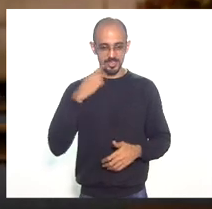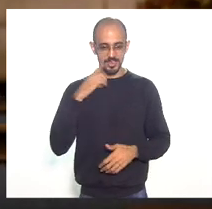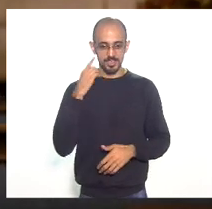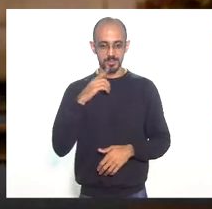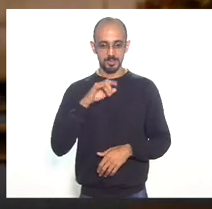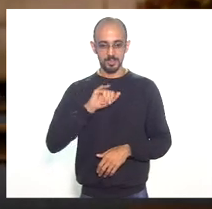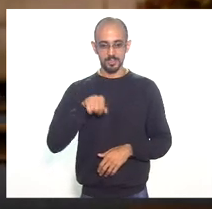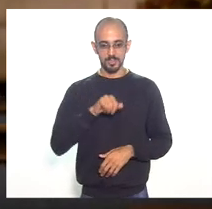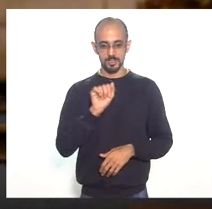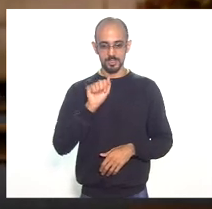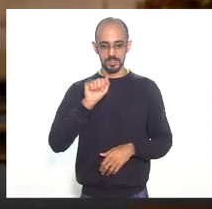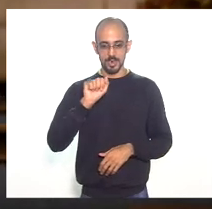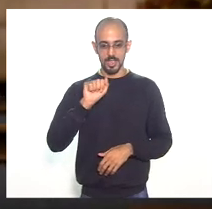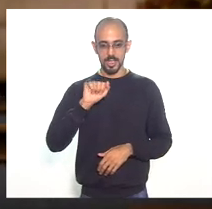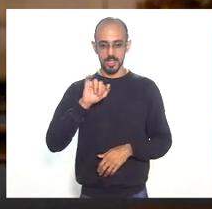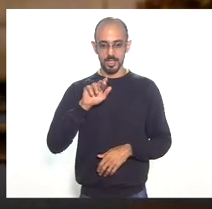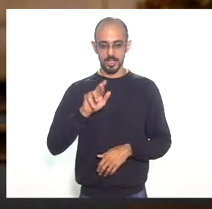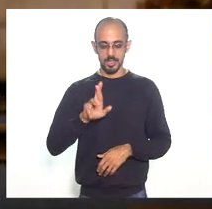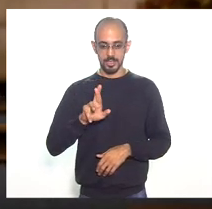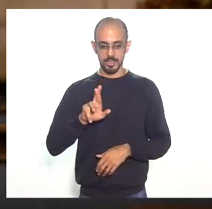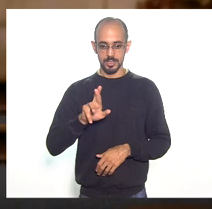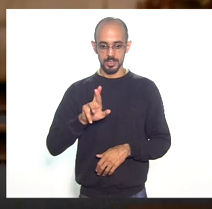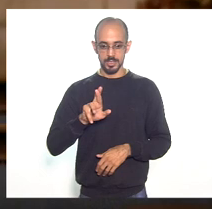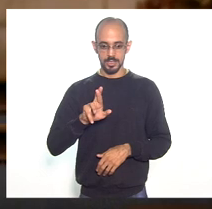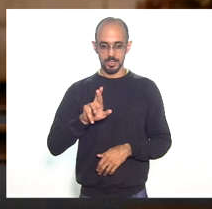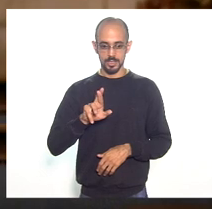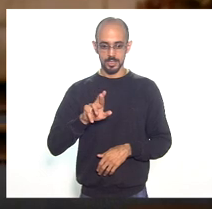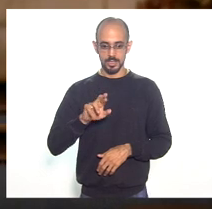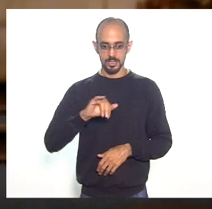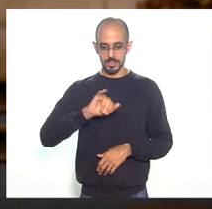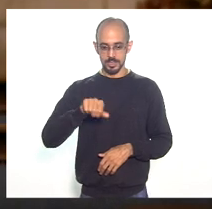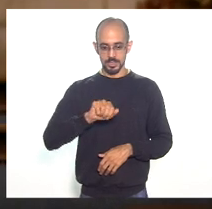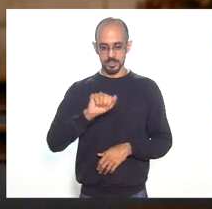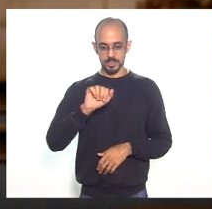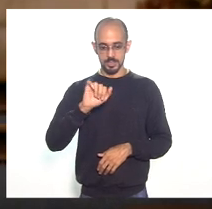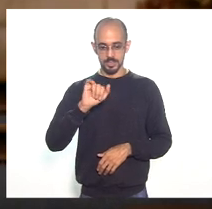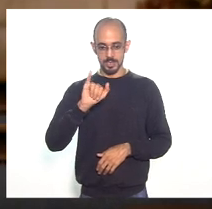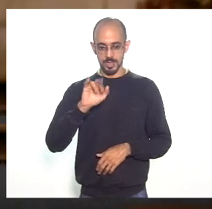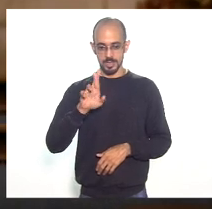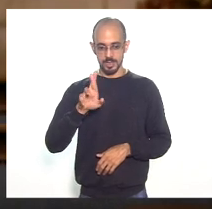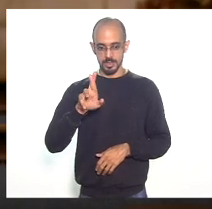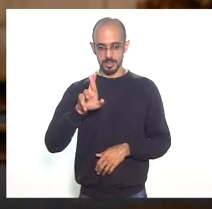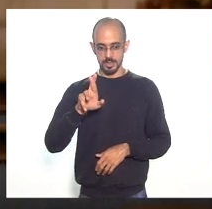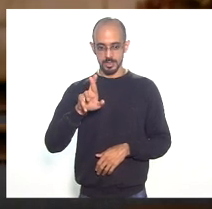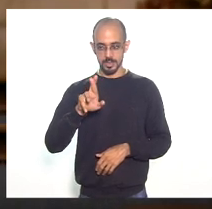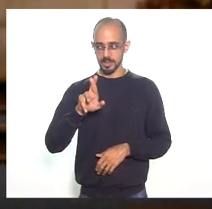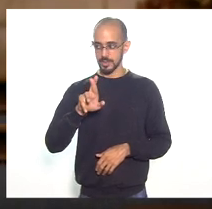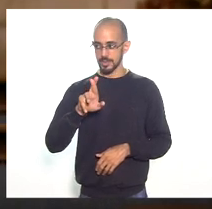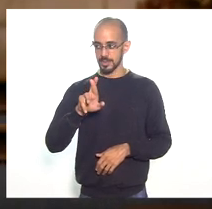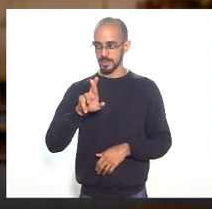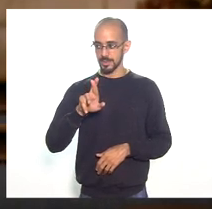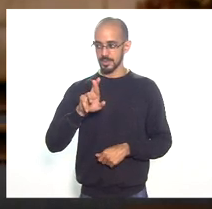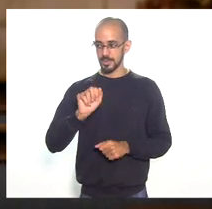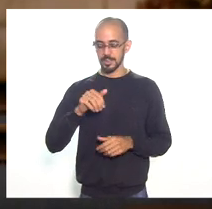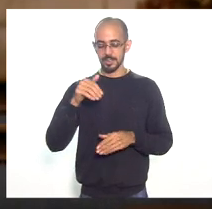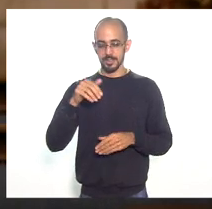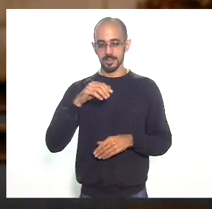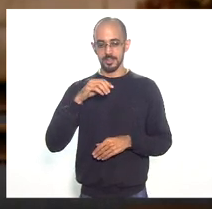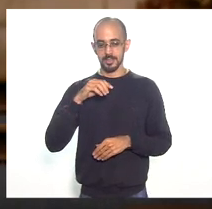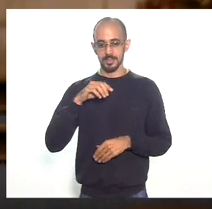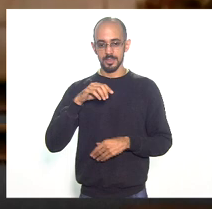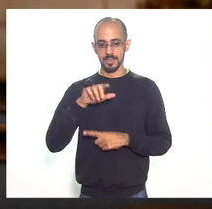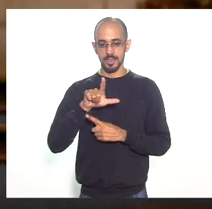Jair Bittencourt. Deputado Jair Bittencourt. Deputado